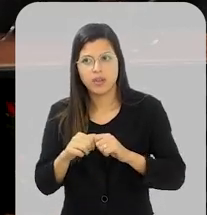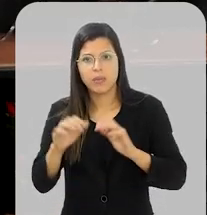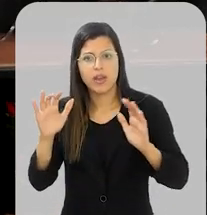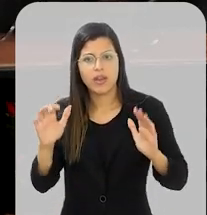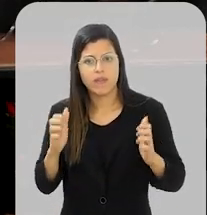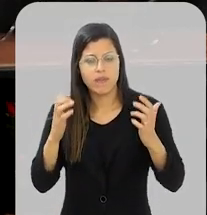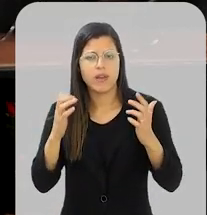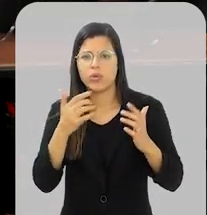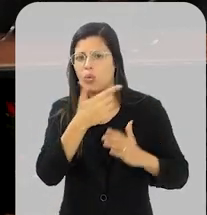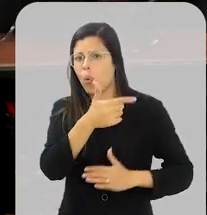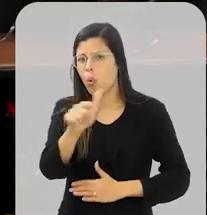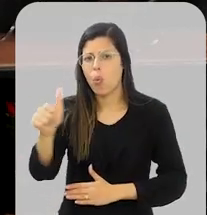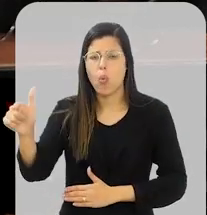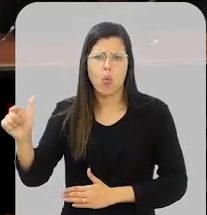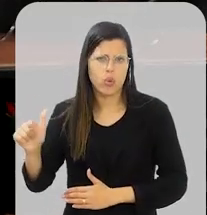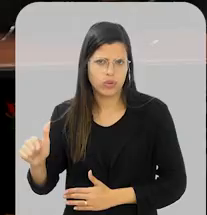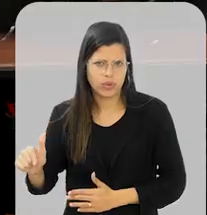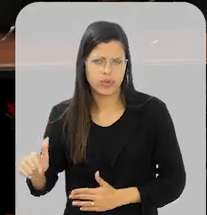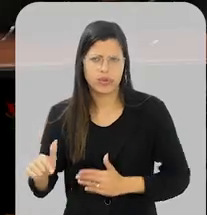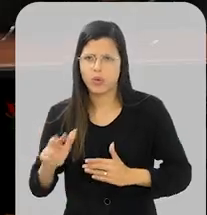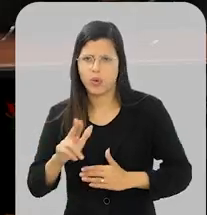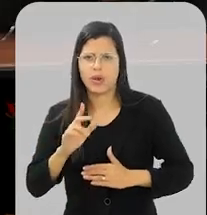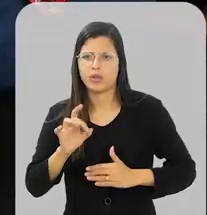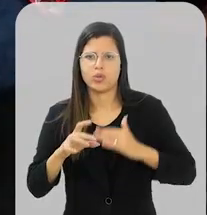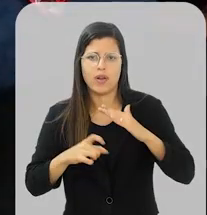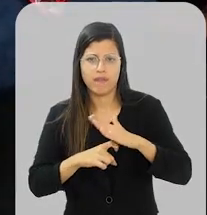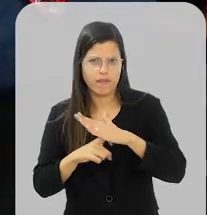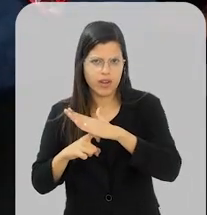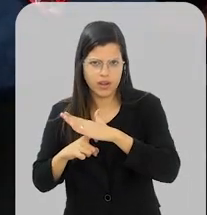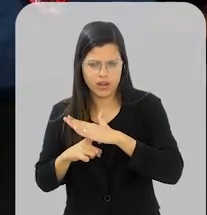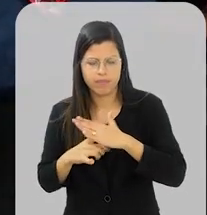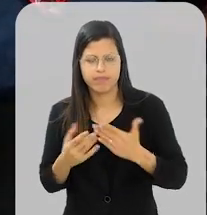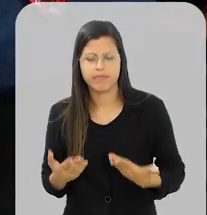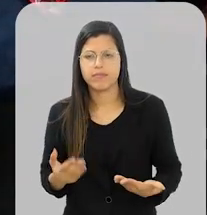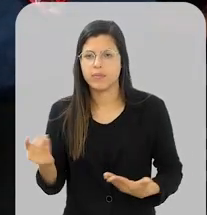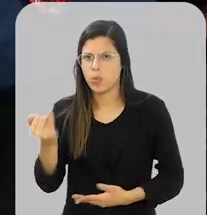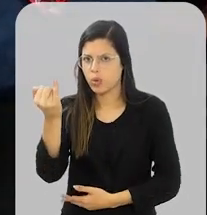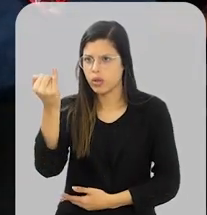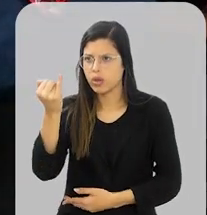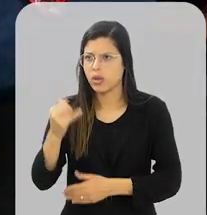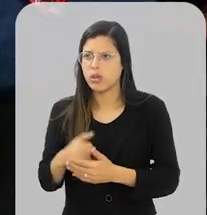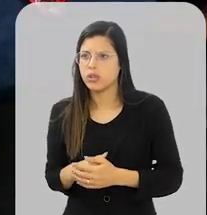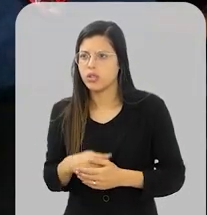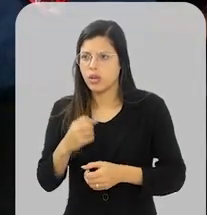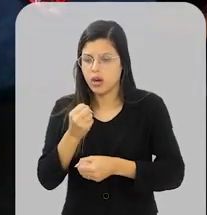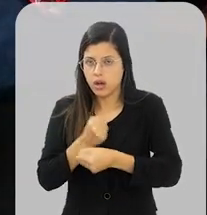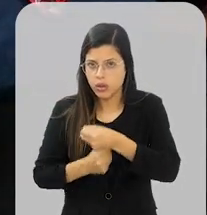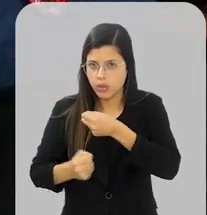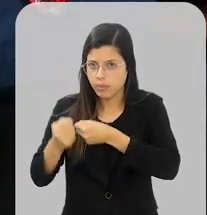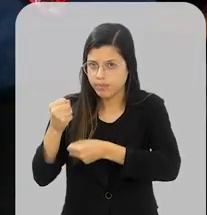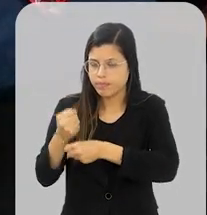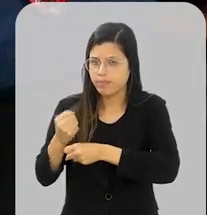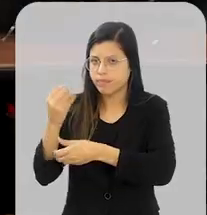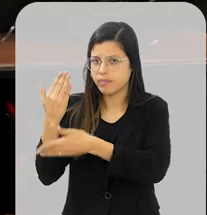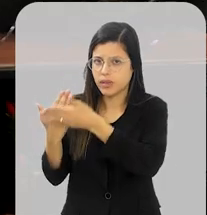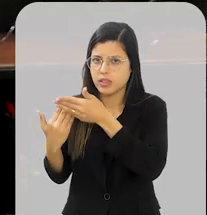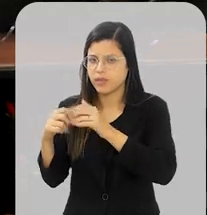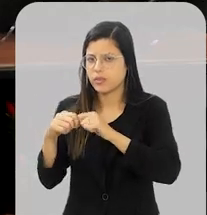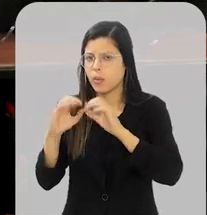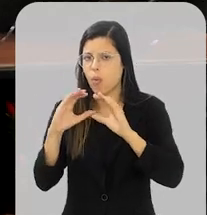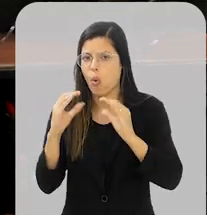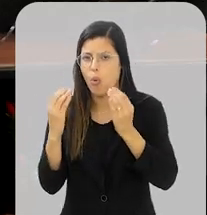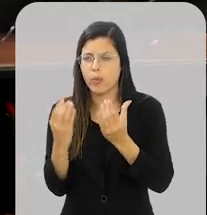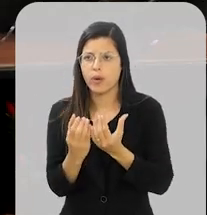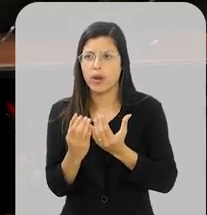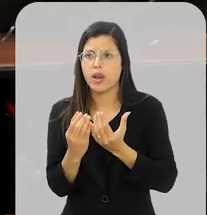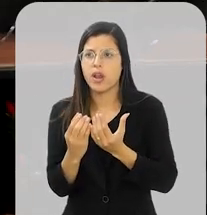fazemos mais eventos do que a feira. Sim. Nós participamos de tudo. E isso é muito importante. Ano passado fizemos um